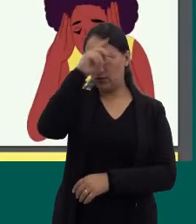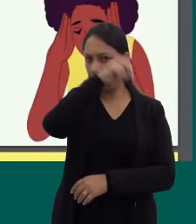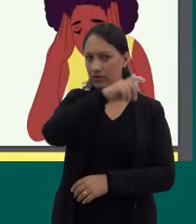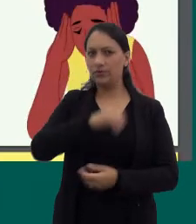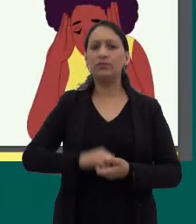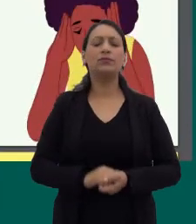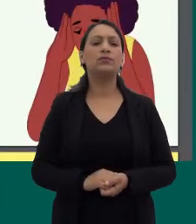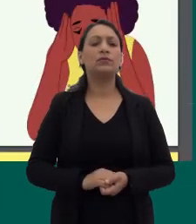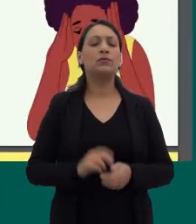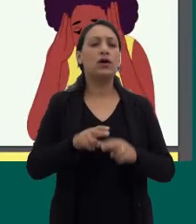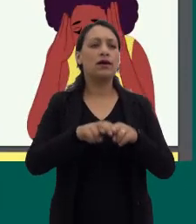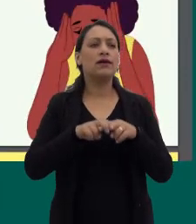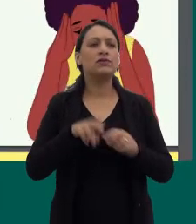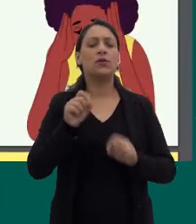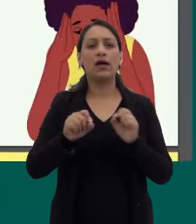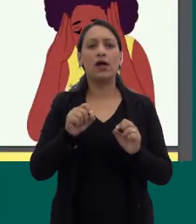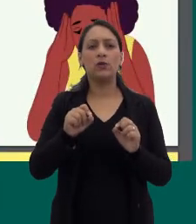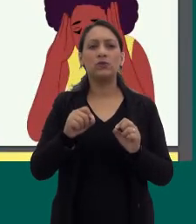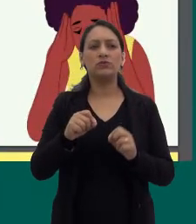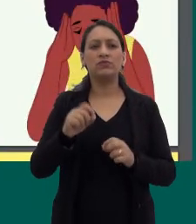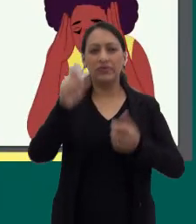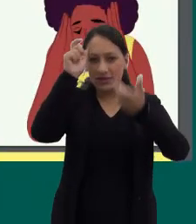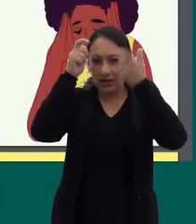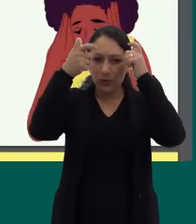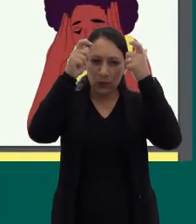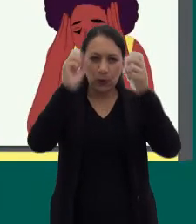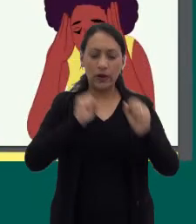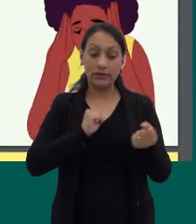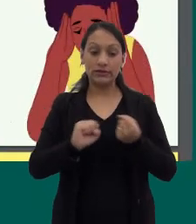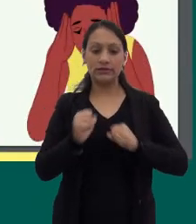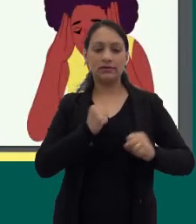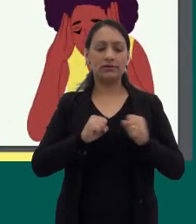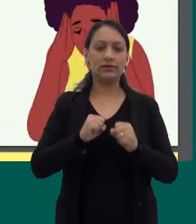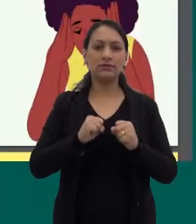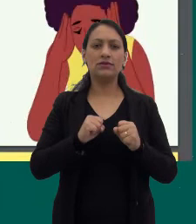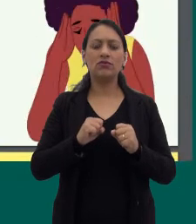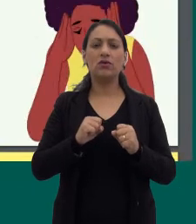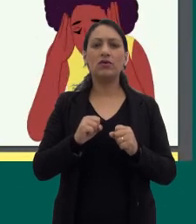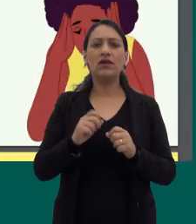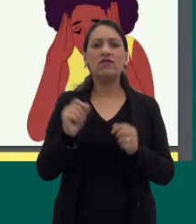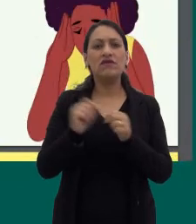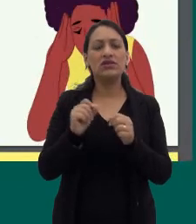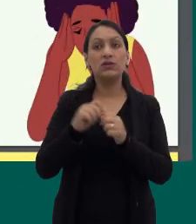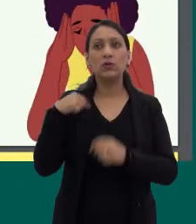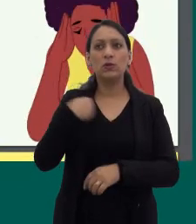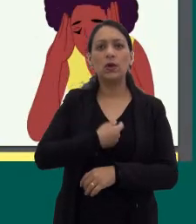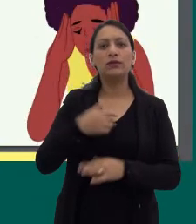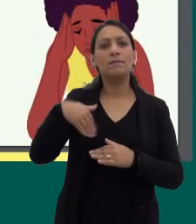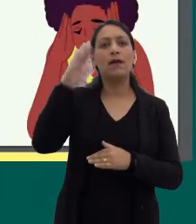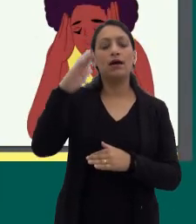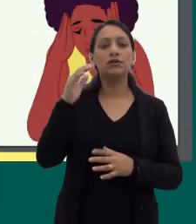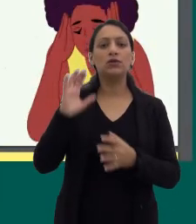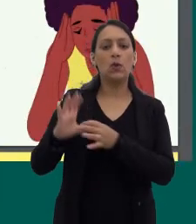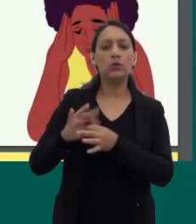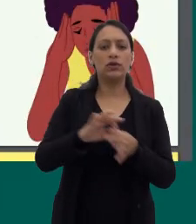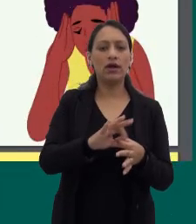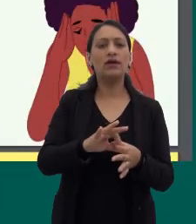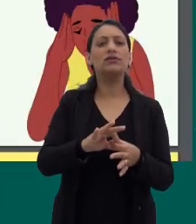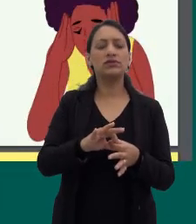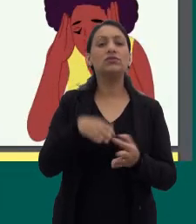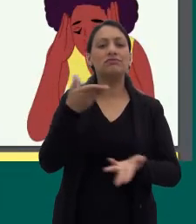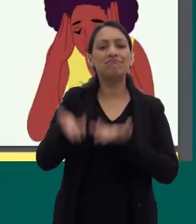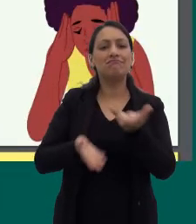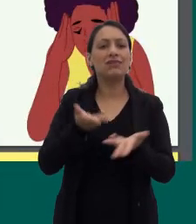um transtorno de ansiedade, o DSM vai nos exigir que esteja em mais contextos. Mas isso não quer dizer que